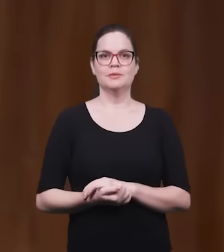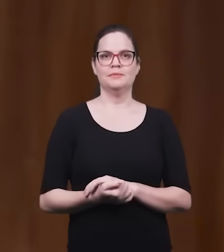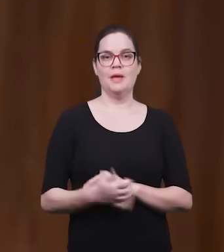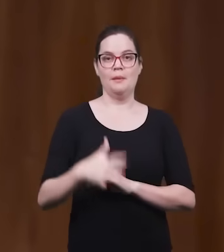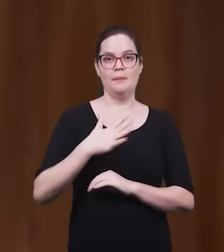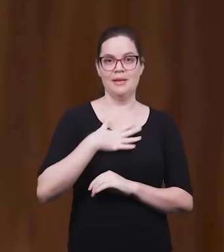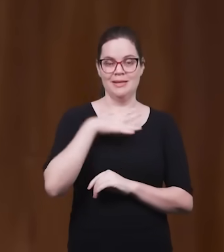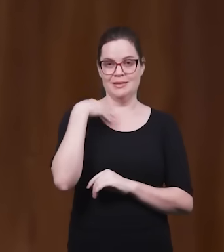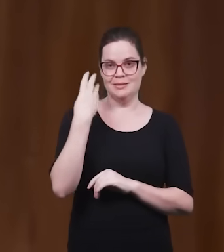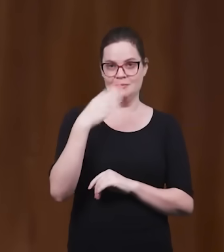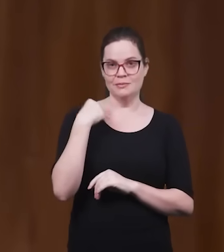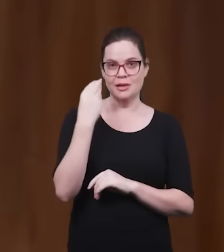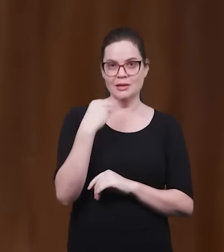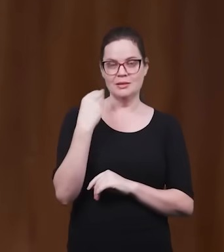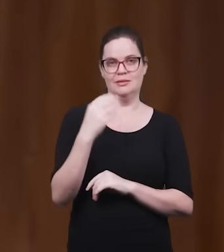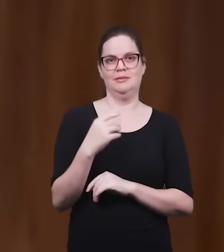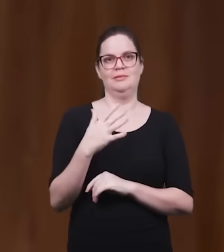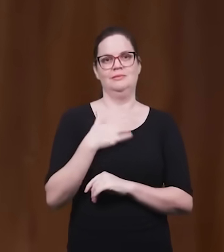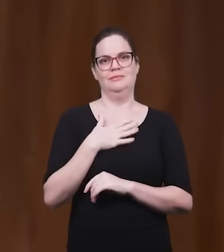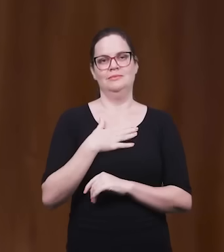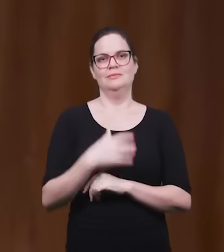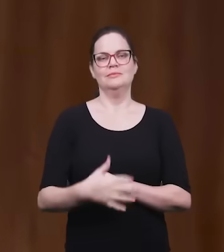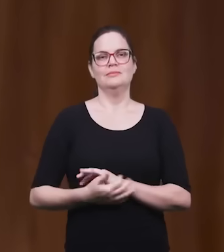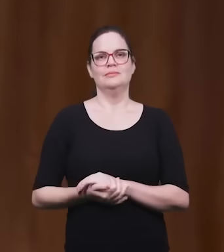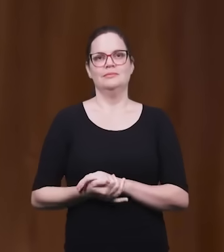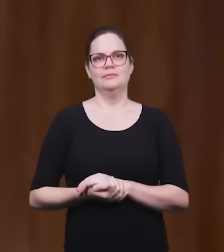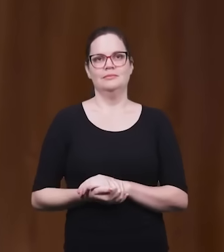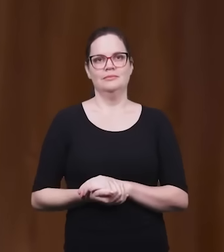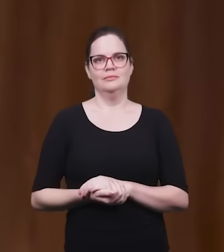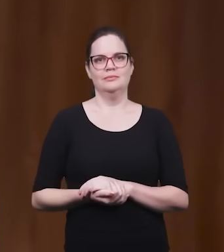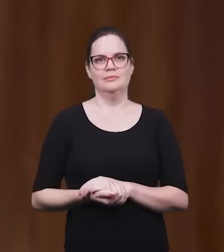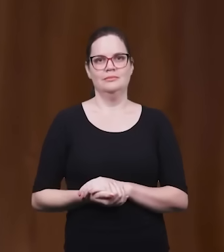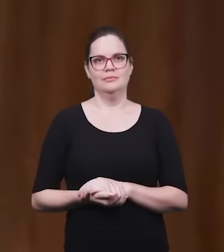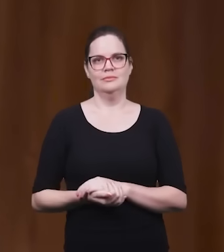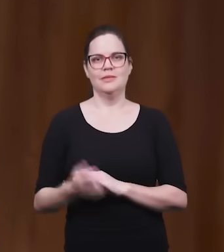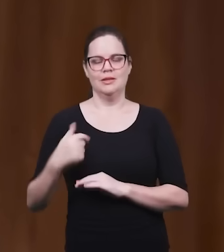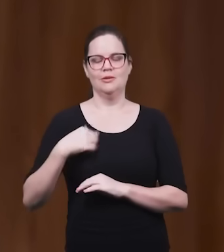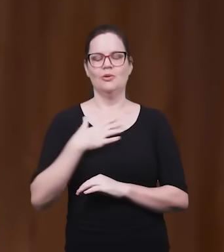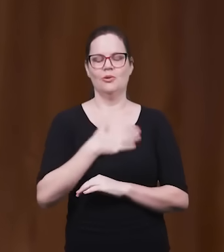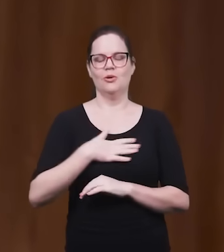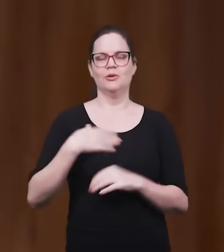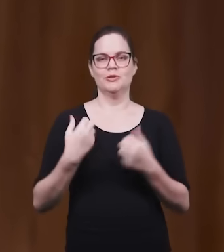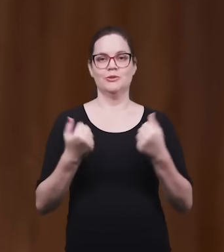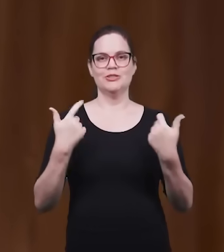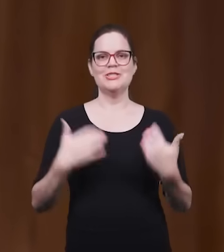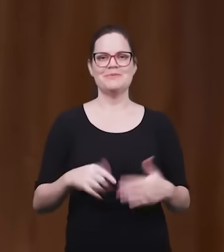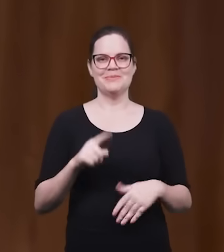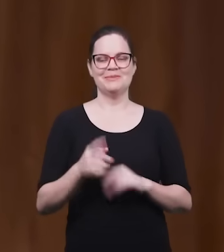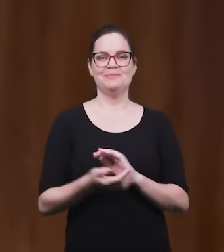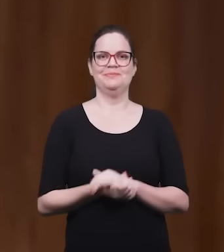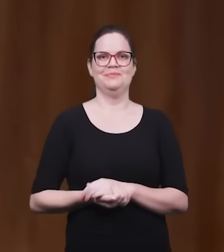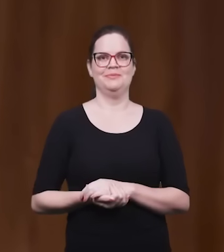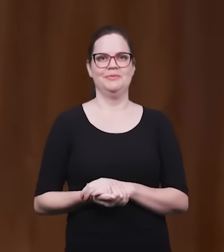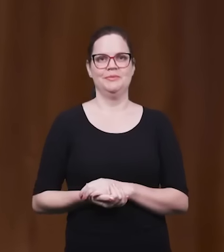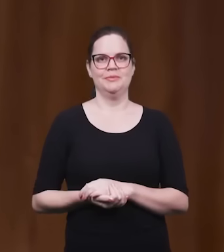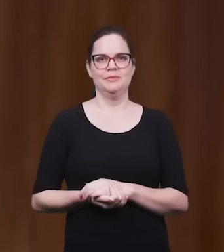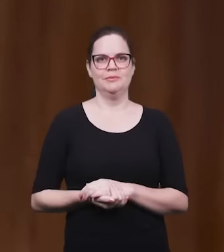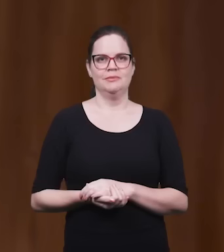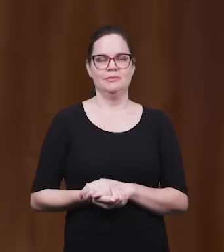minha primeira grande experiência, né? Por isso que eu tenho, gosto de falar muito sobre o dom. Quando